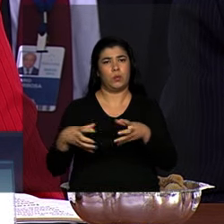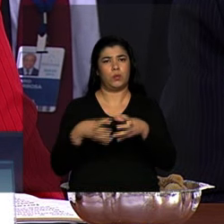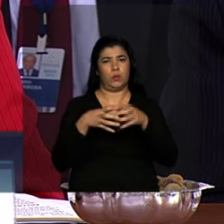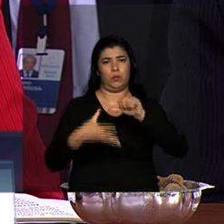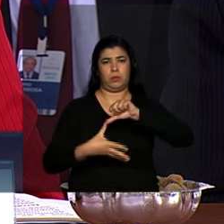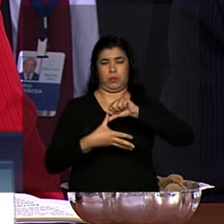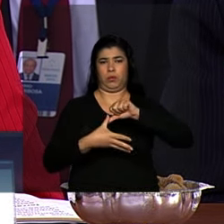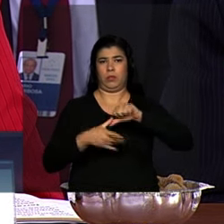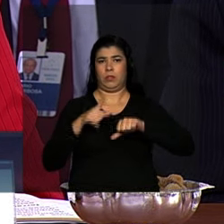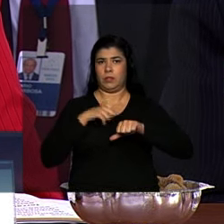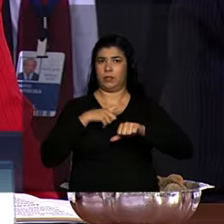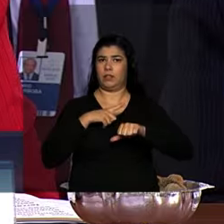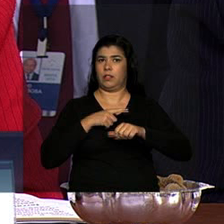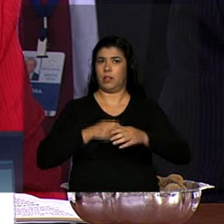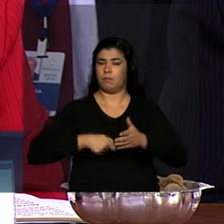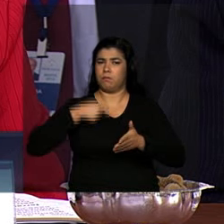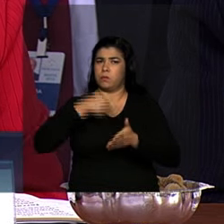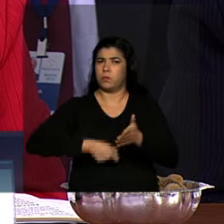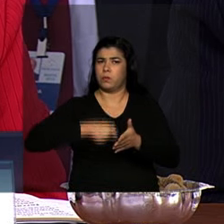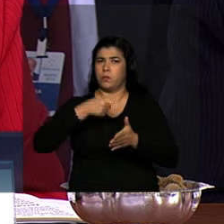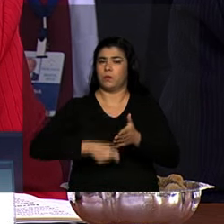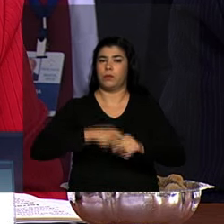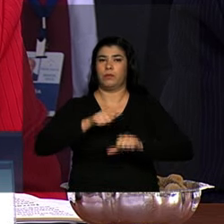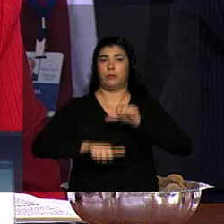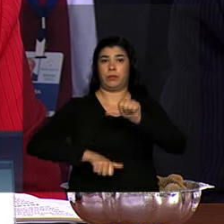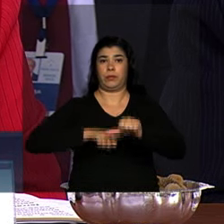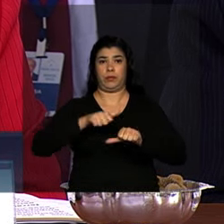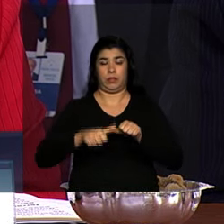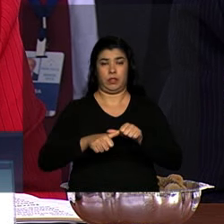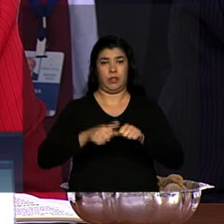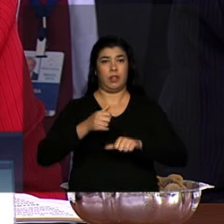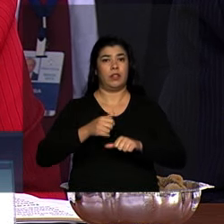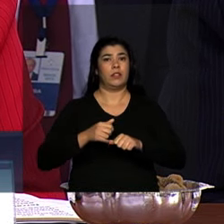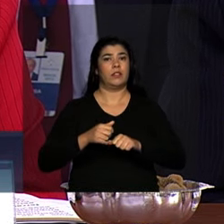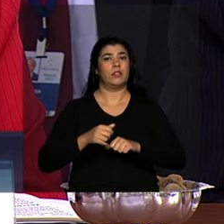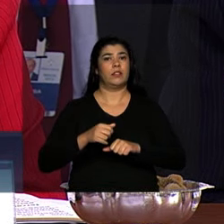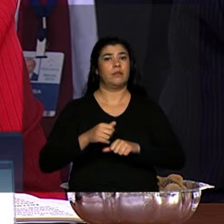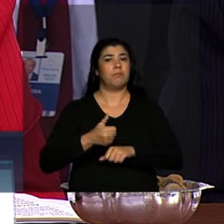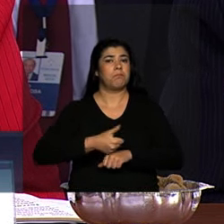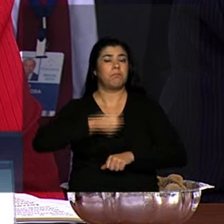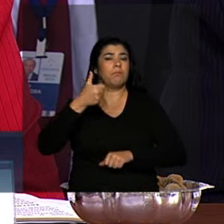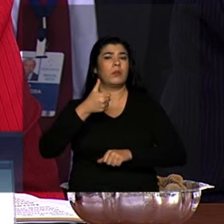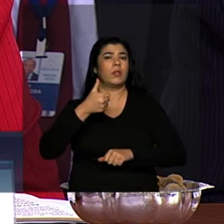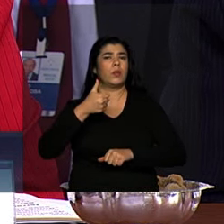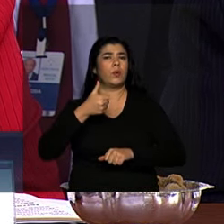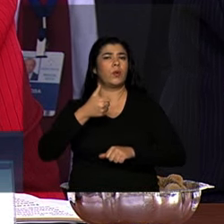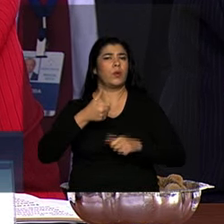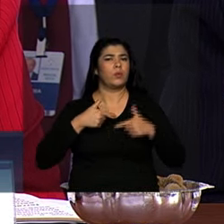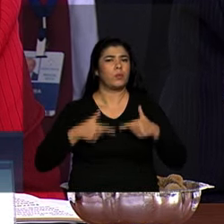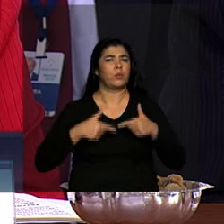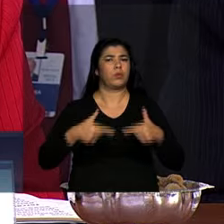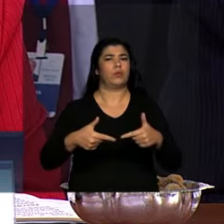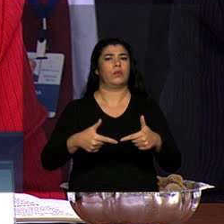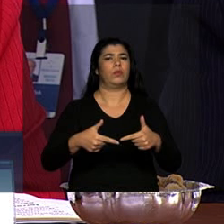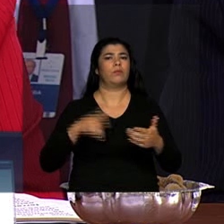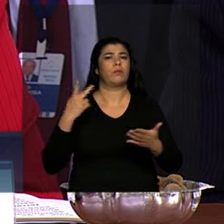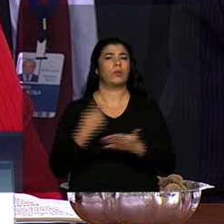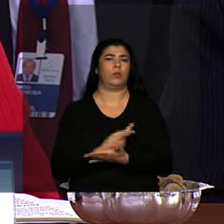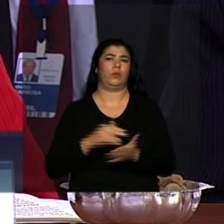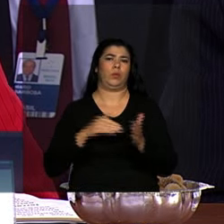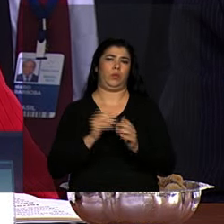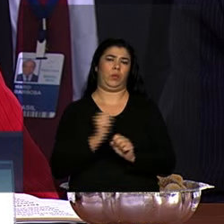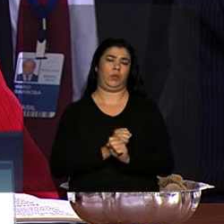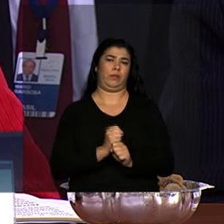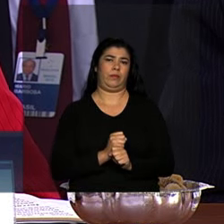encontram-se empenhados em reformas domésticas para melhor enfrentar este cenário incerto.